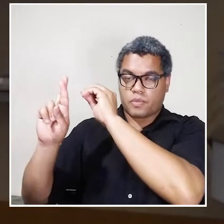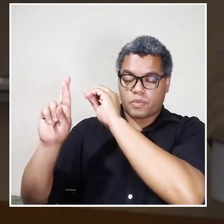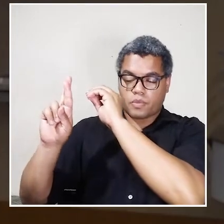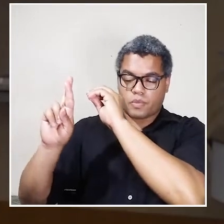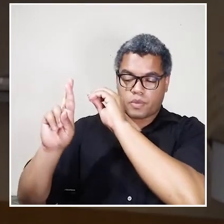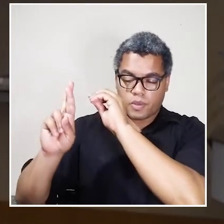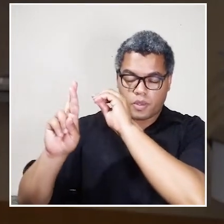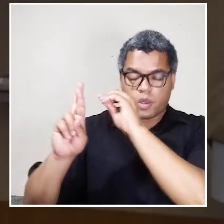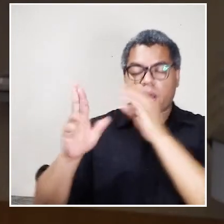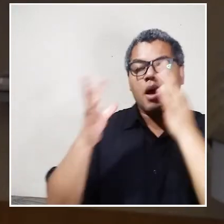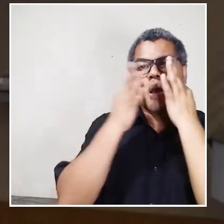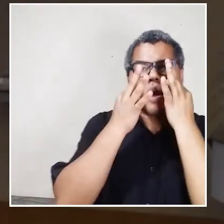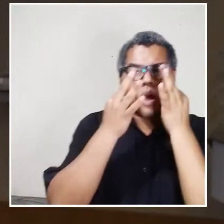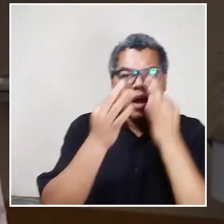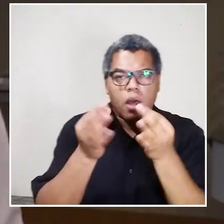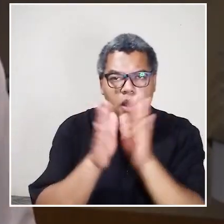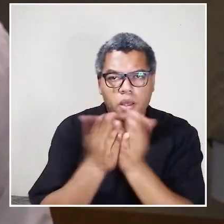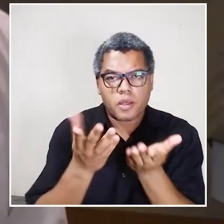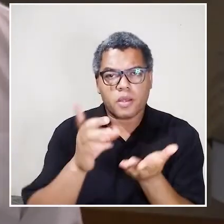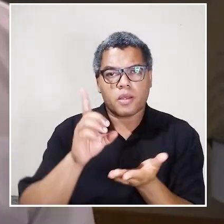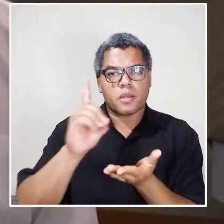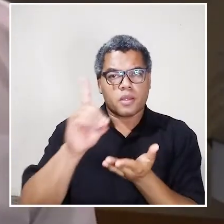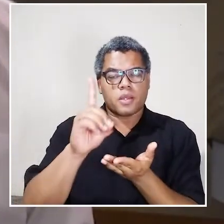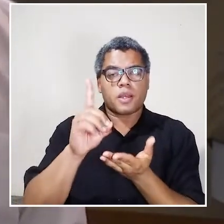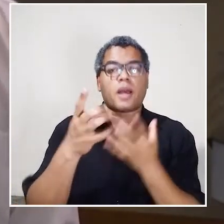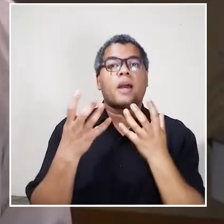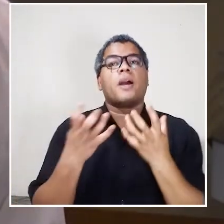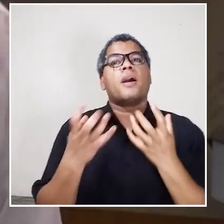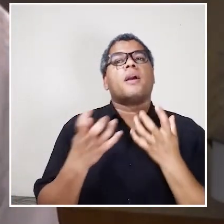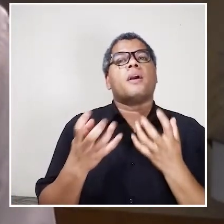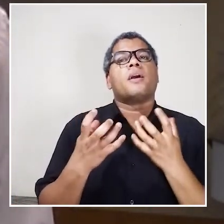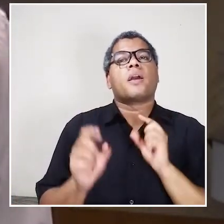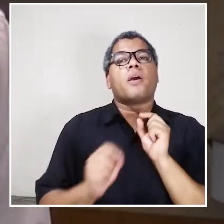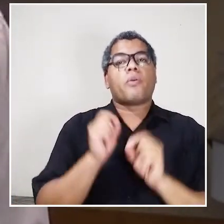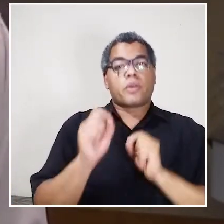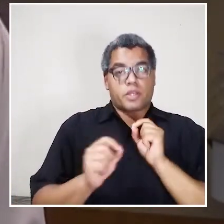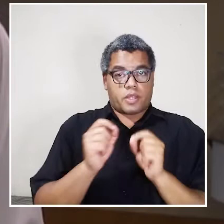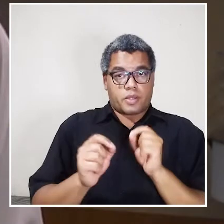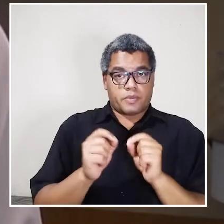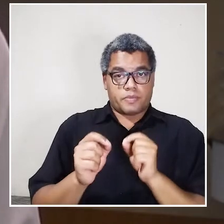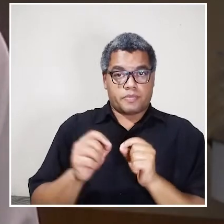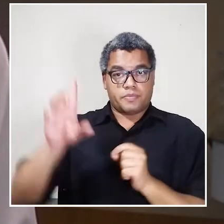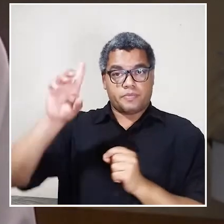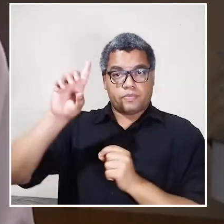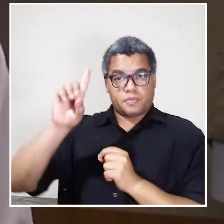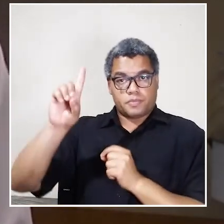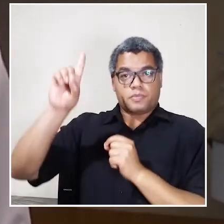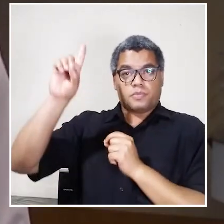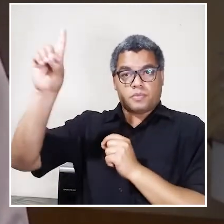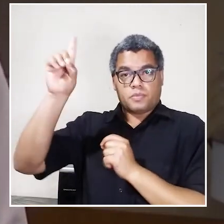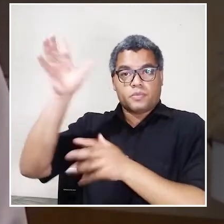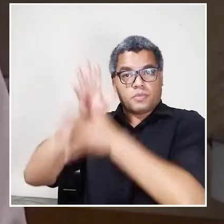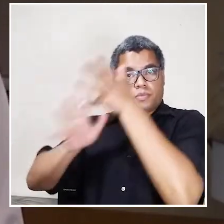Cultivar plena atenção à palavra do Senhor demanda primariamente ouvir a voz do Senhor, que vai nos levar